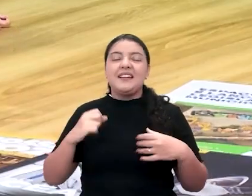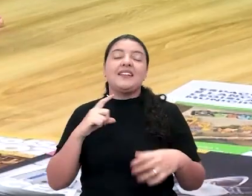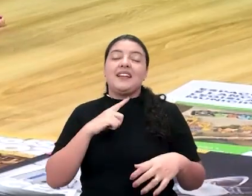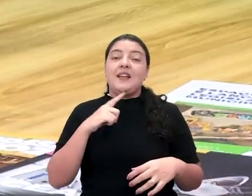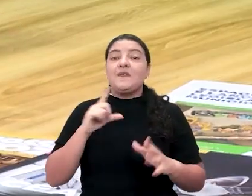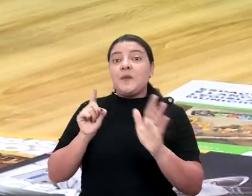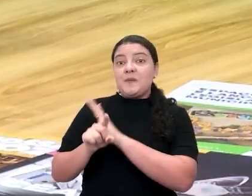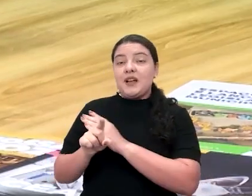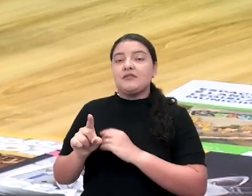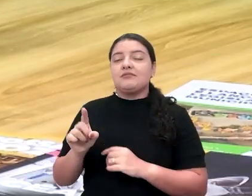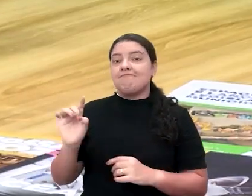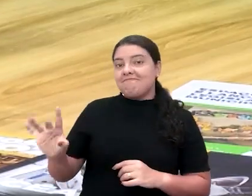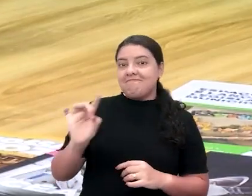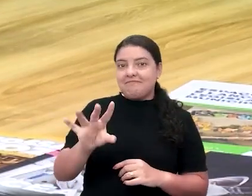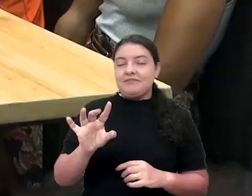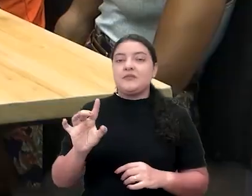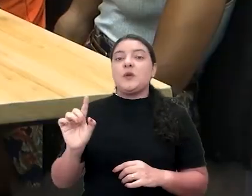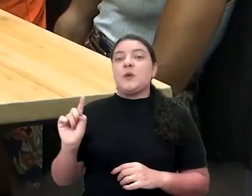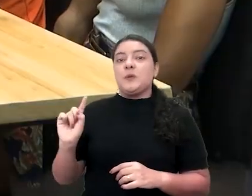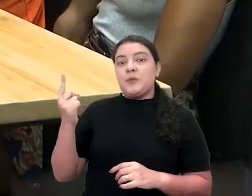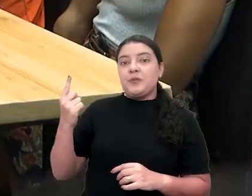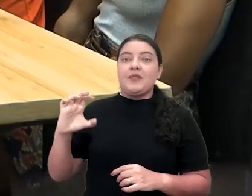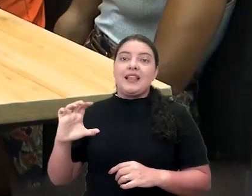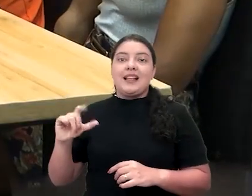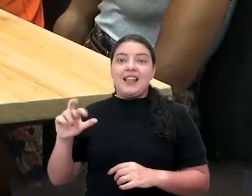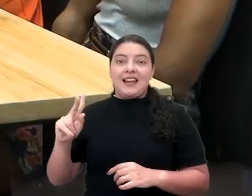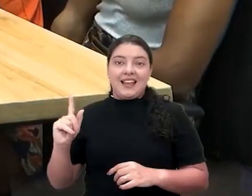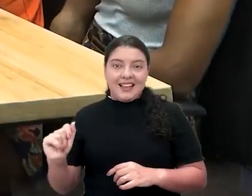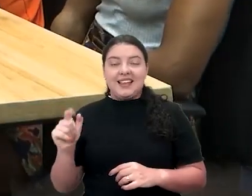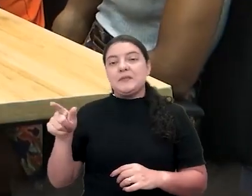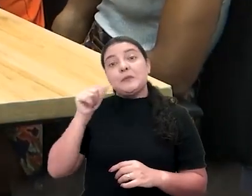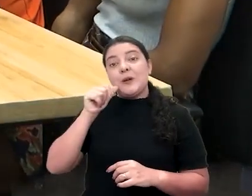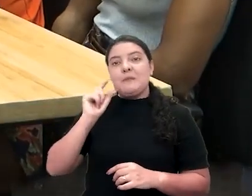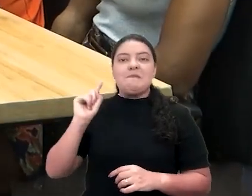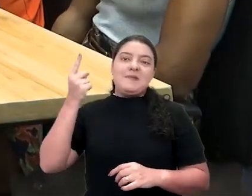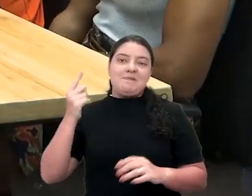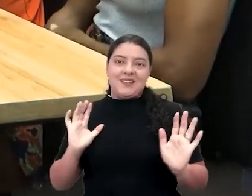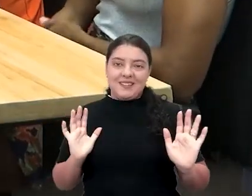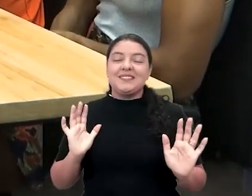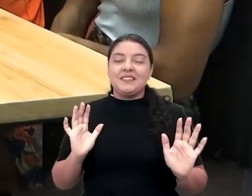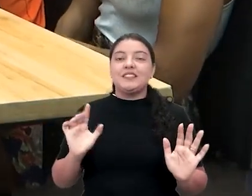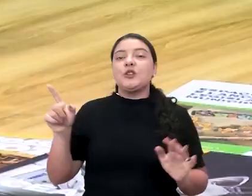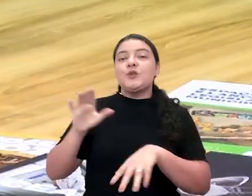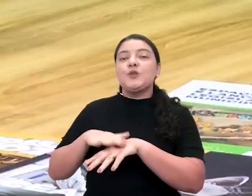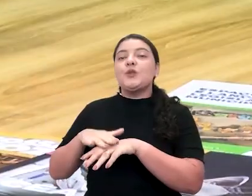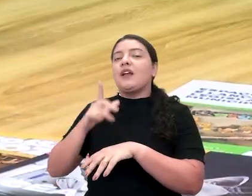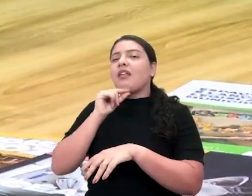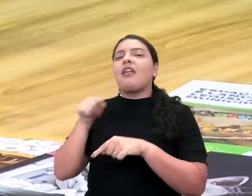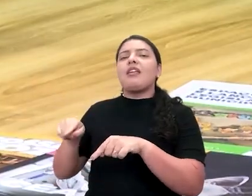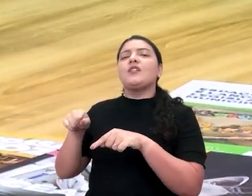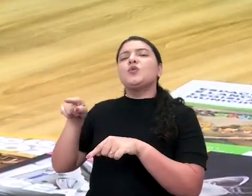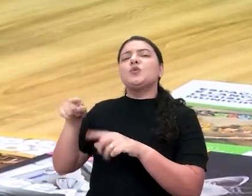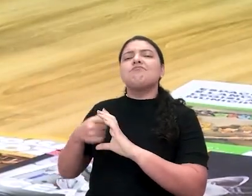vou perguntar um de cada vez, tá? Vou começar com a Clarinha, primeira das mulheres, né, amiga? Sim, claro. Você sabe, né? Amiga, conta pro pessoal de casa quem é a